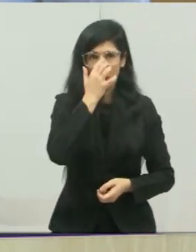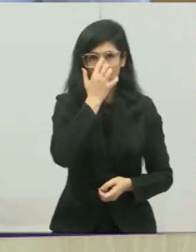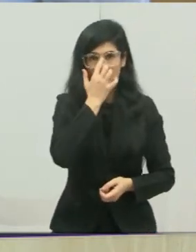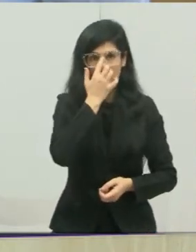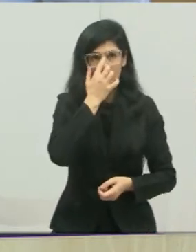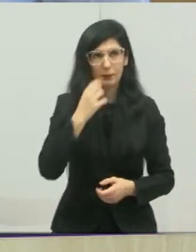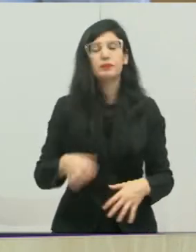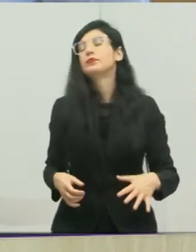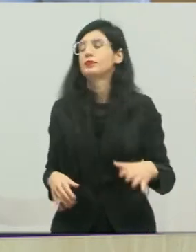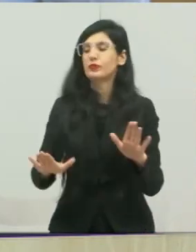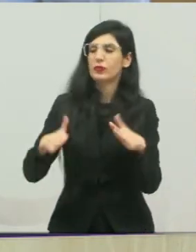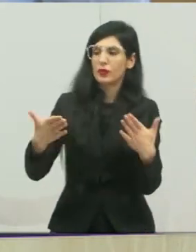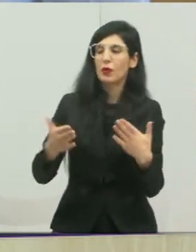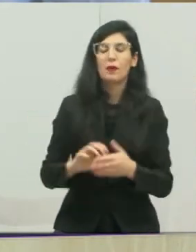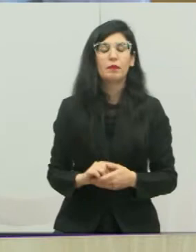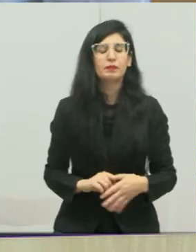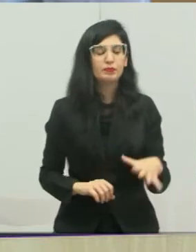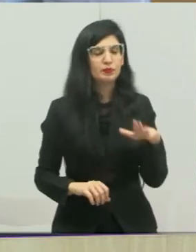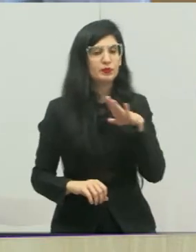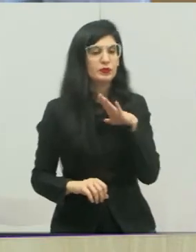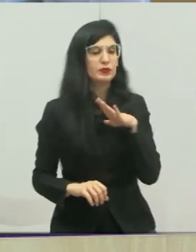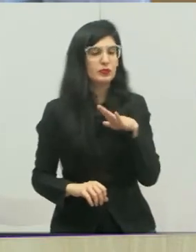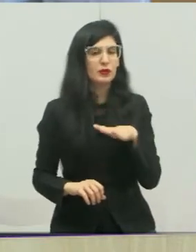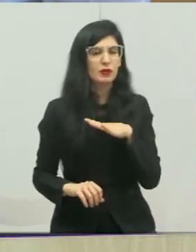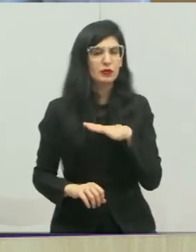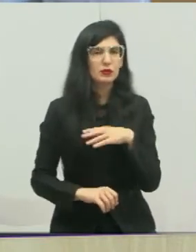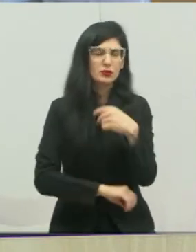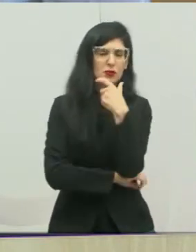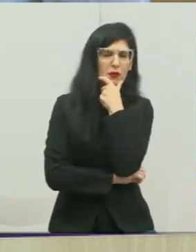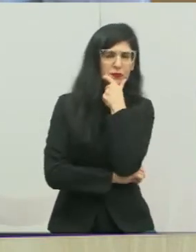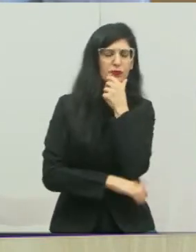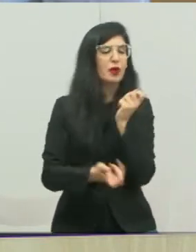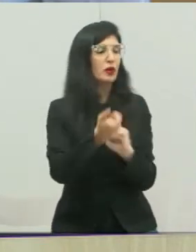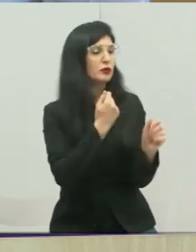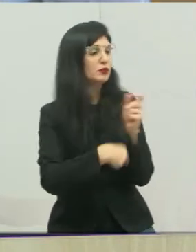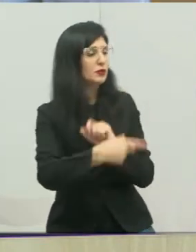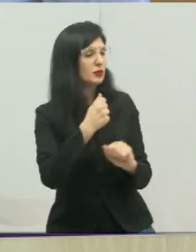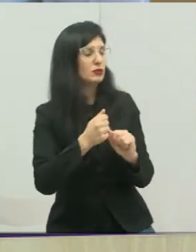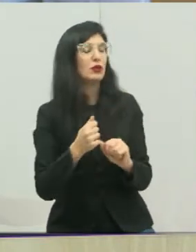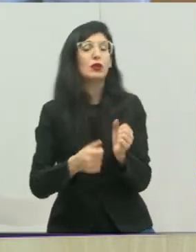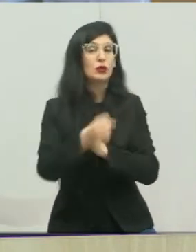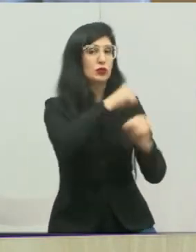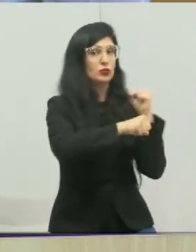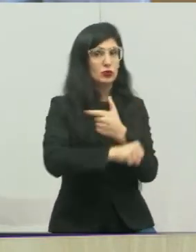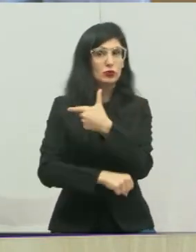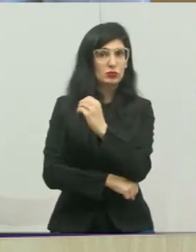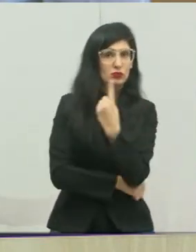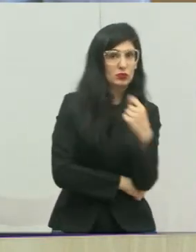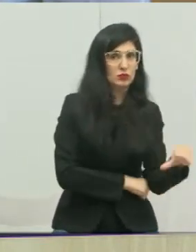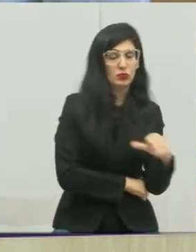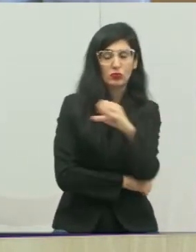demanda apresentada para apreciação dessa administração em 2019, sob número